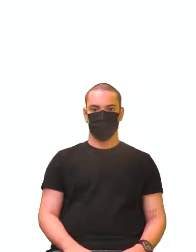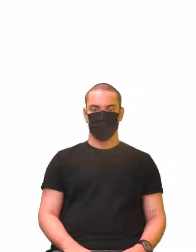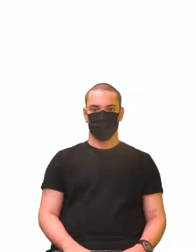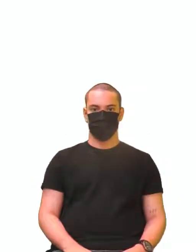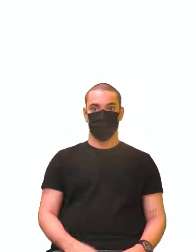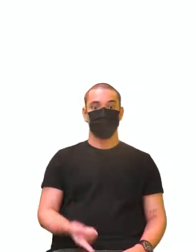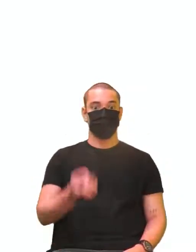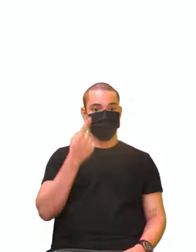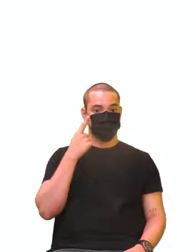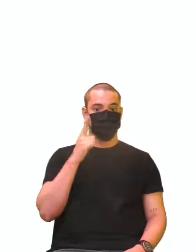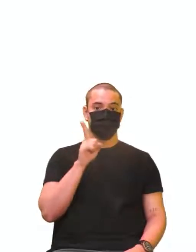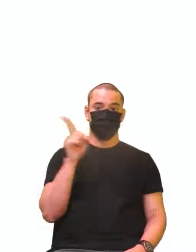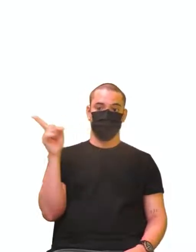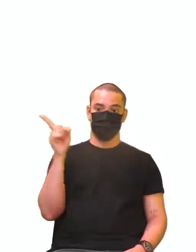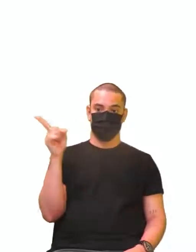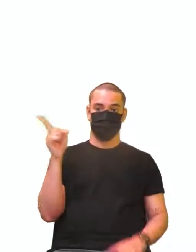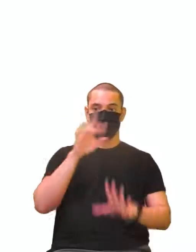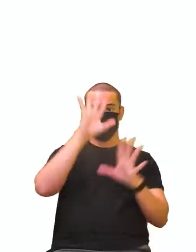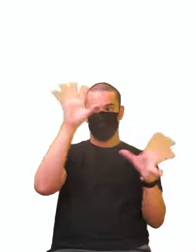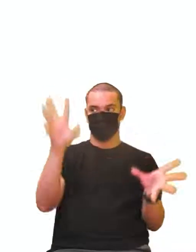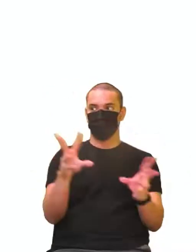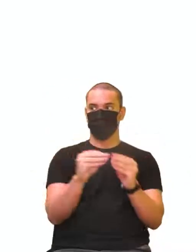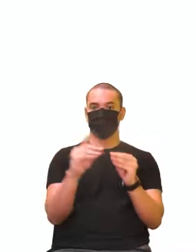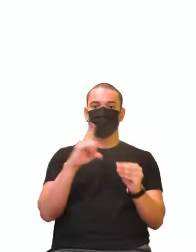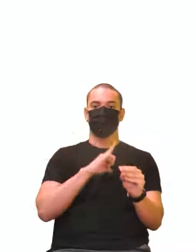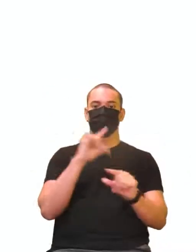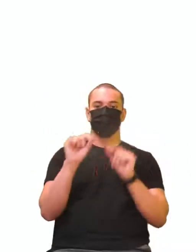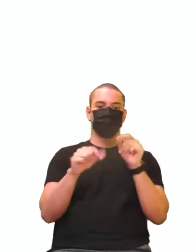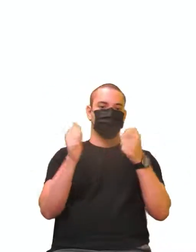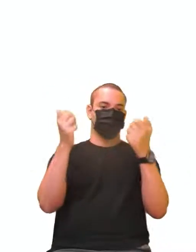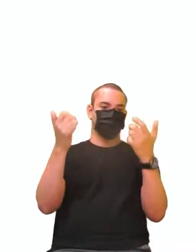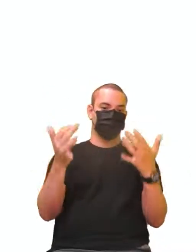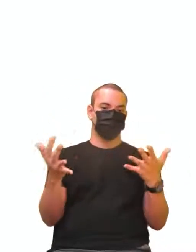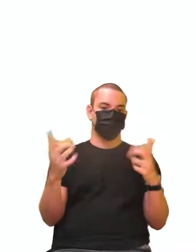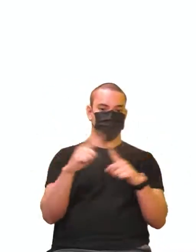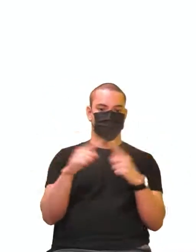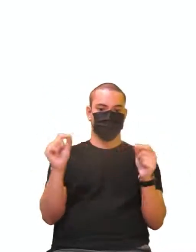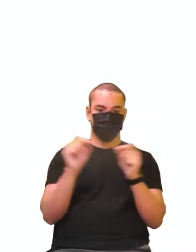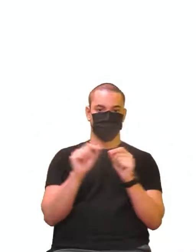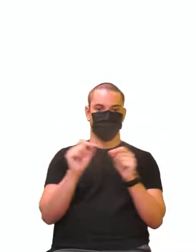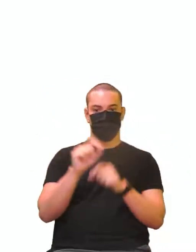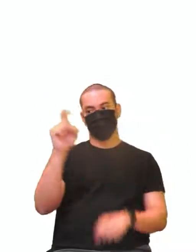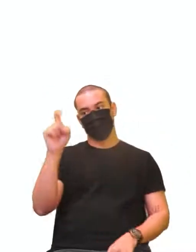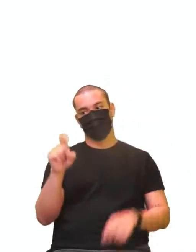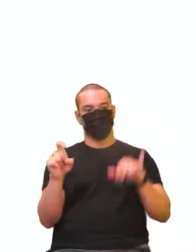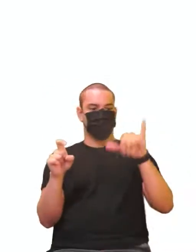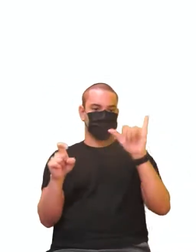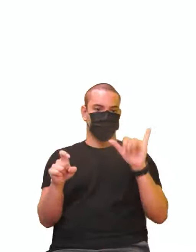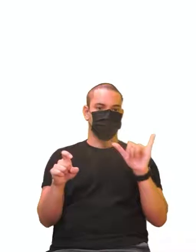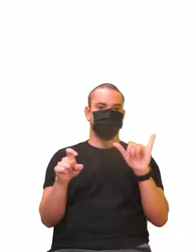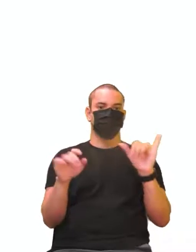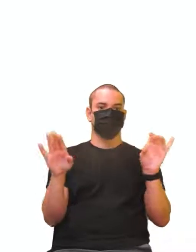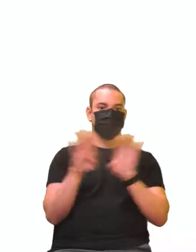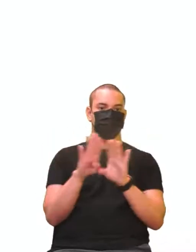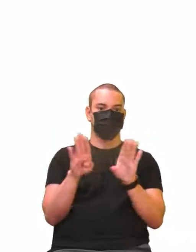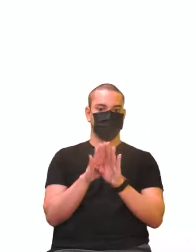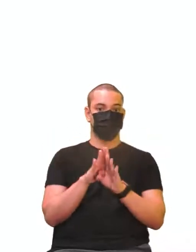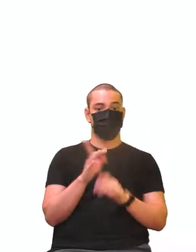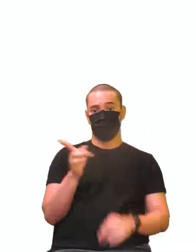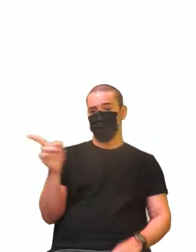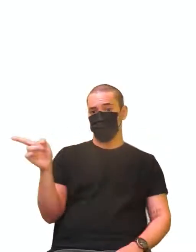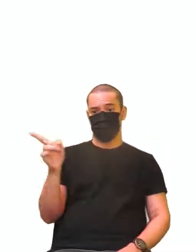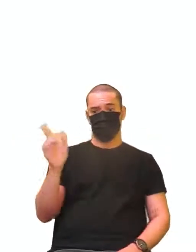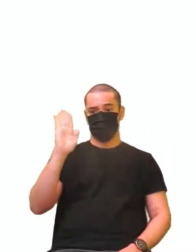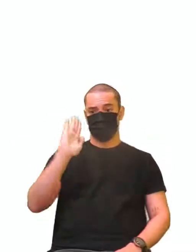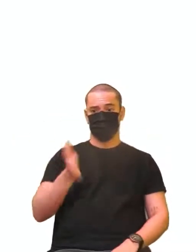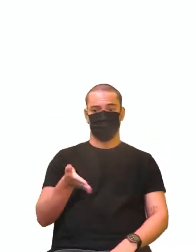Aqui, pessoal, basicamente, a gente tem o que eu acabei de fazer, só que eu fiz o XY lá e o XX à mão, e aqui já